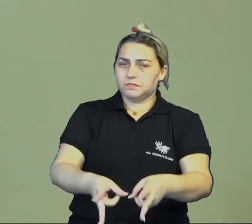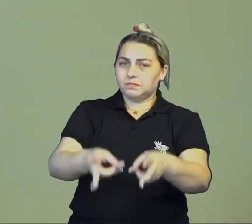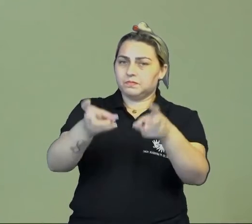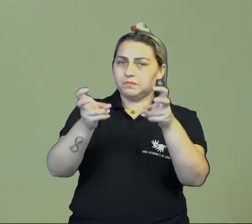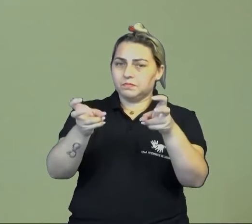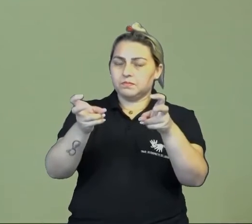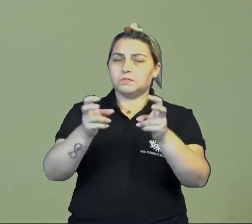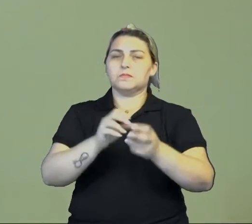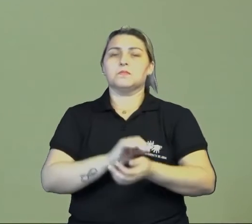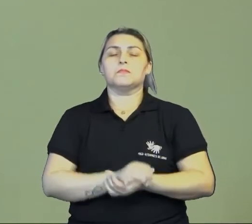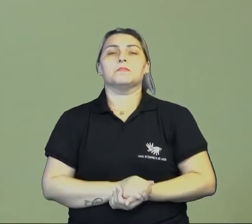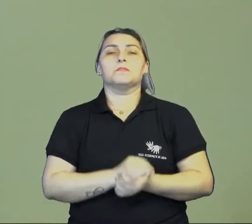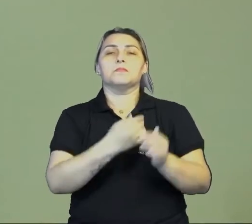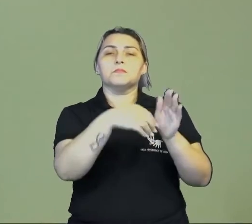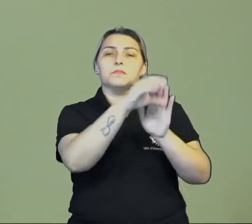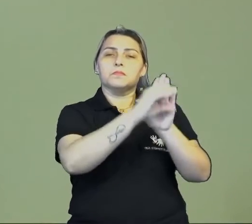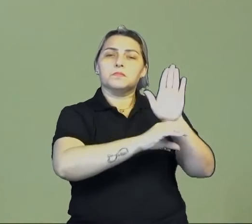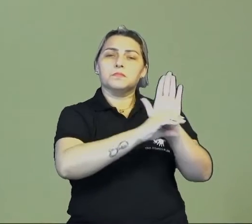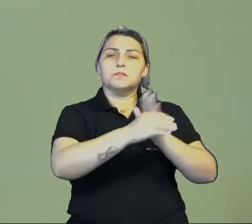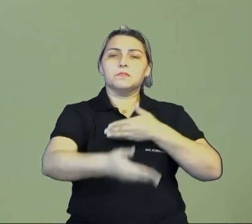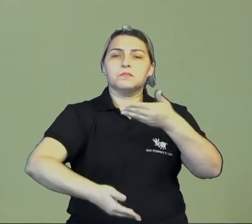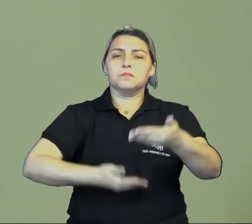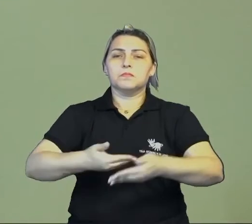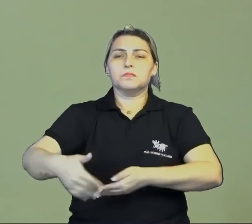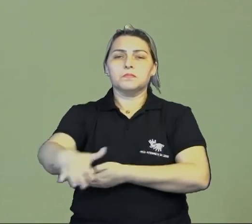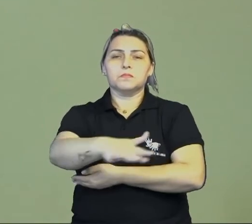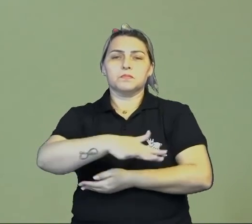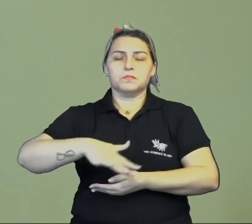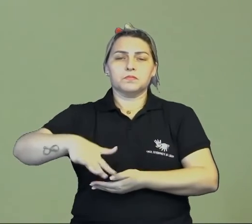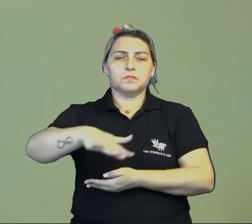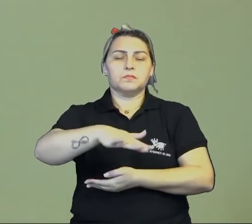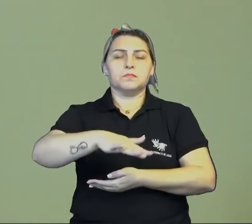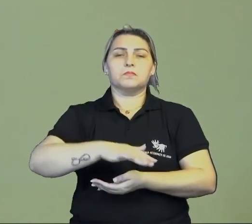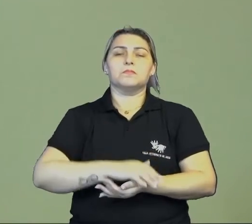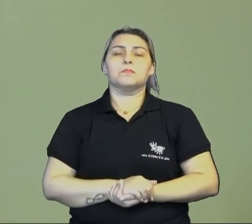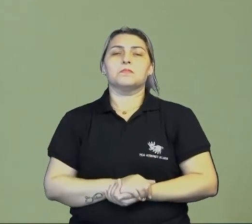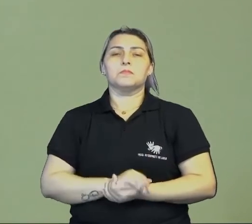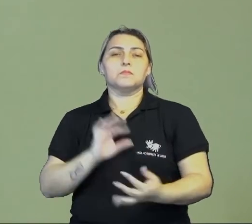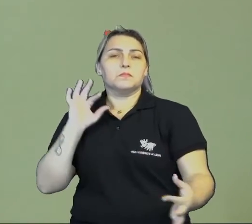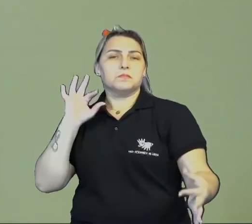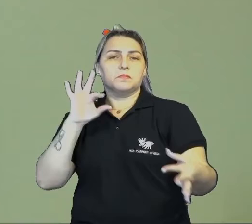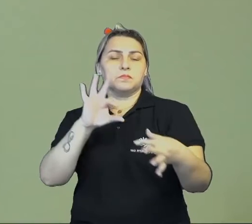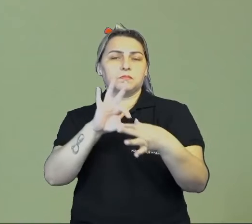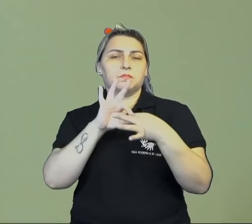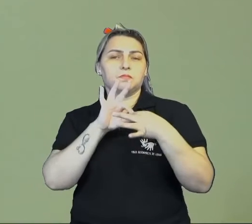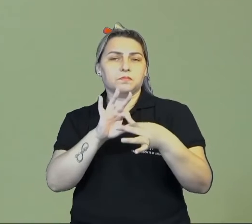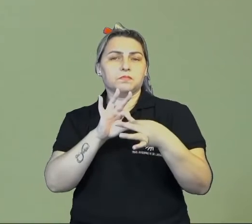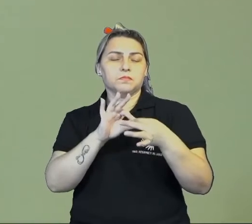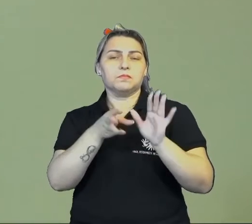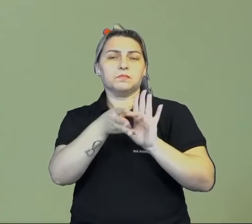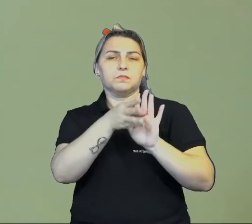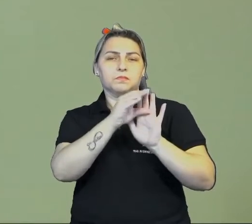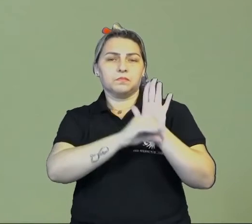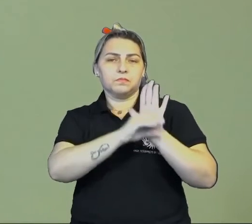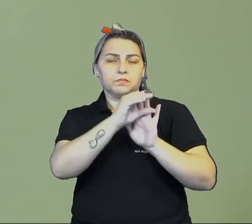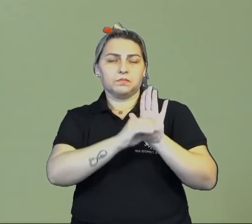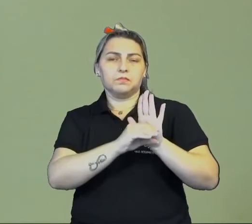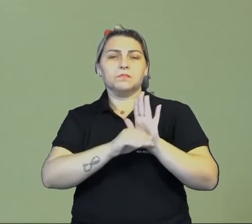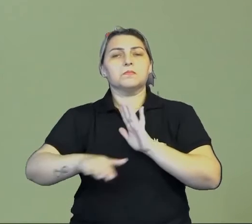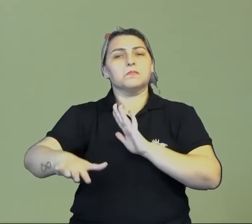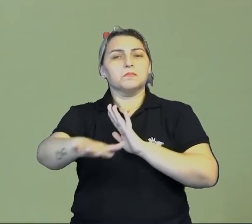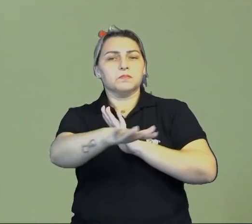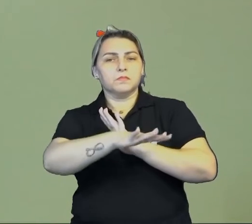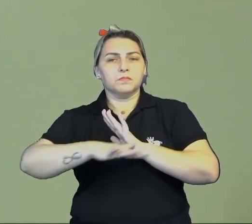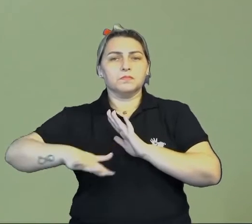que o conceito de interação social, ele vincula-se ao conceito de